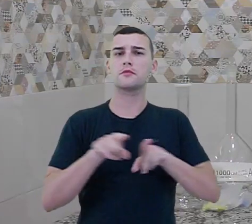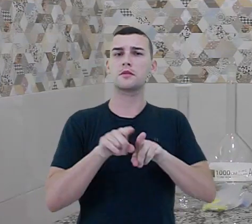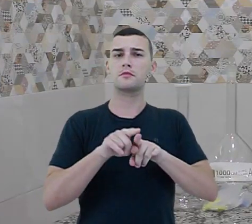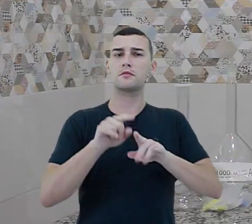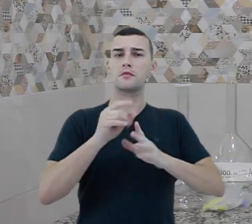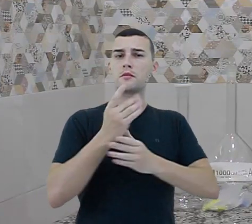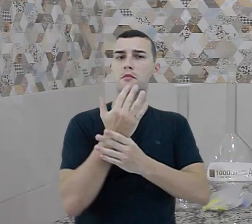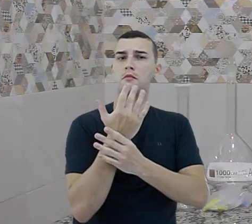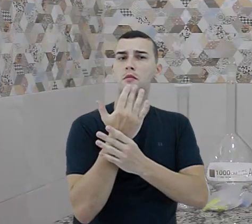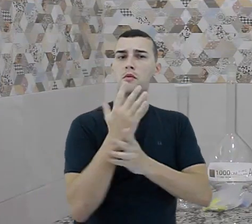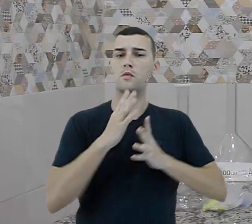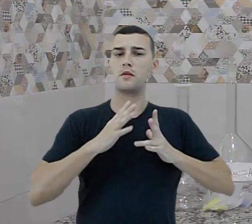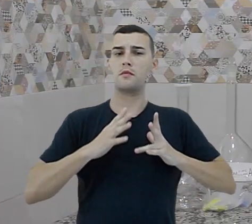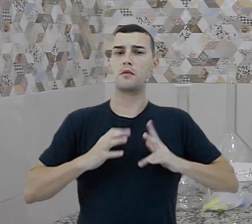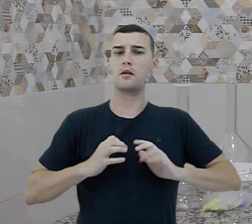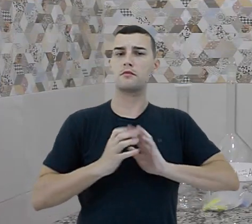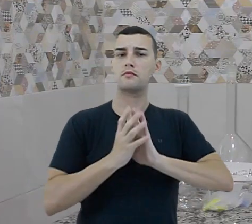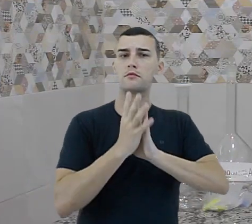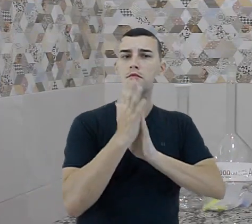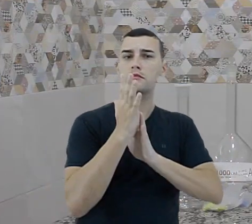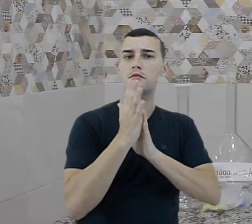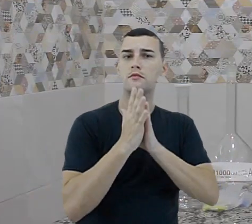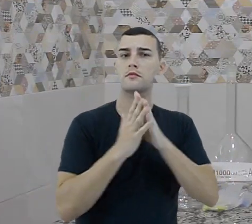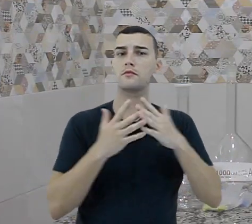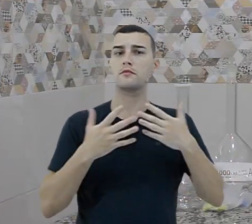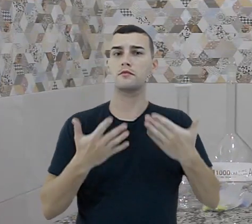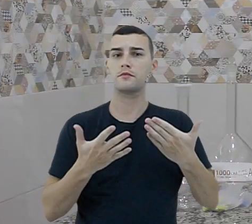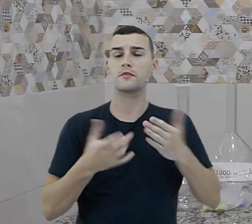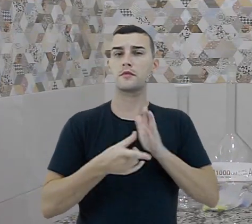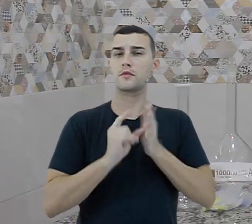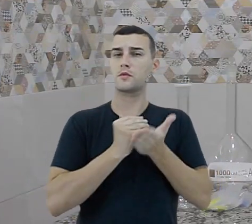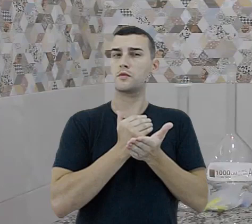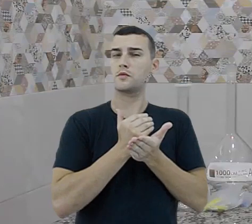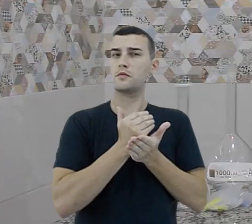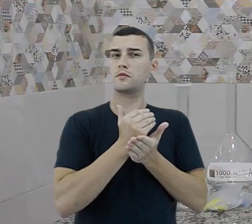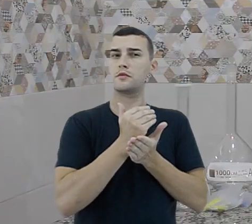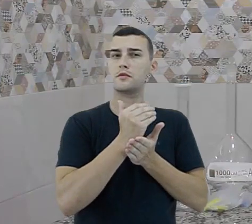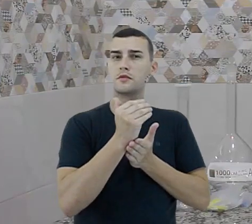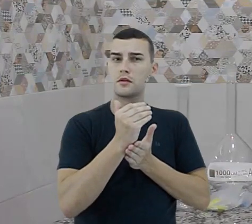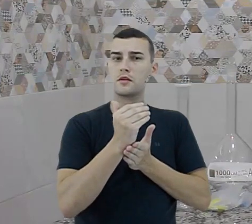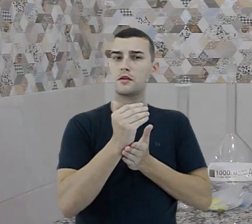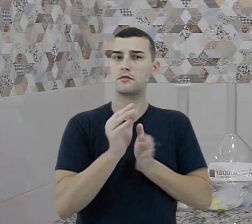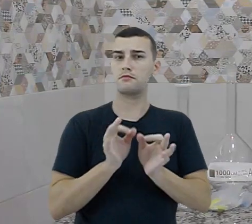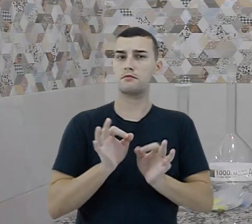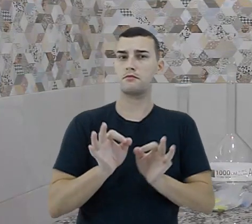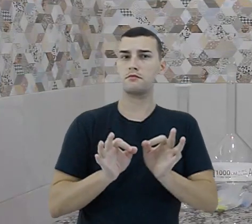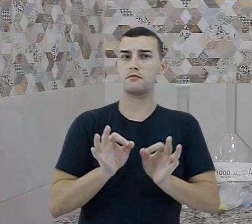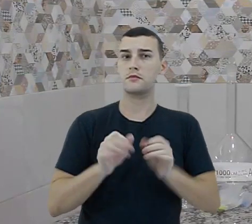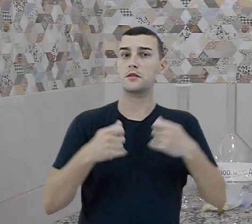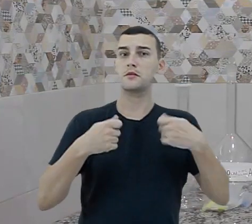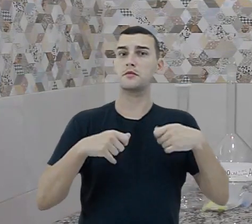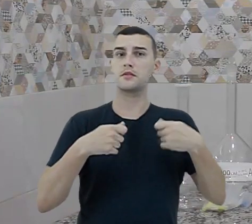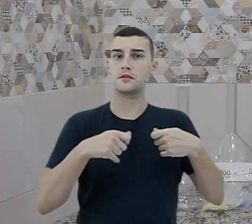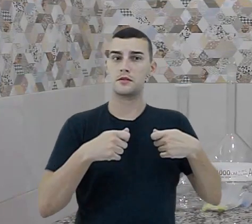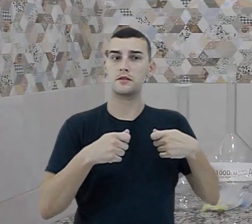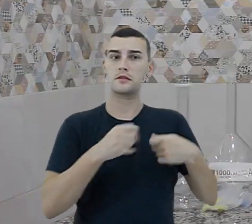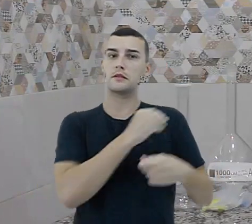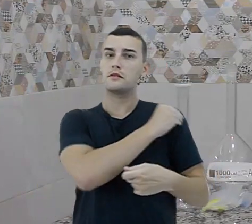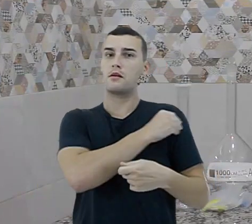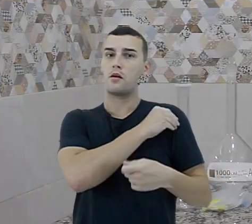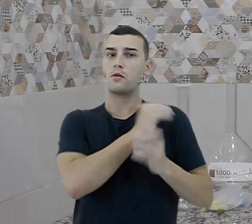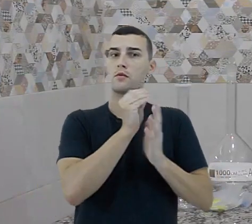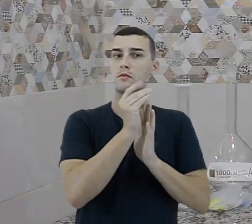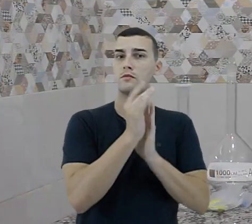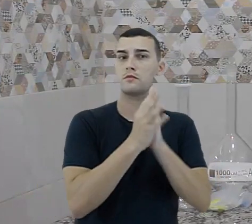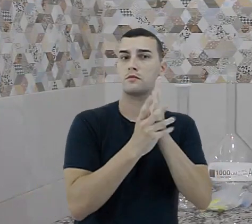para descontaminar a mão. Então, antes de iniciar um procedimento, eu lavo as minhas mãos com álcool 70%. Assim que